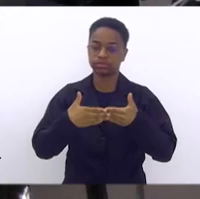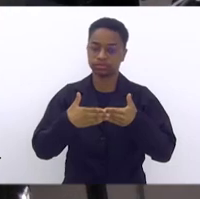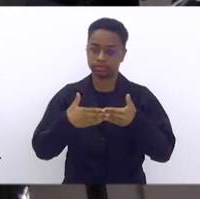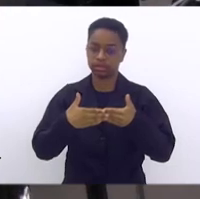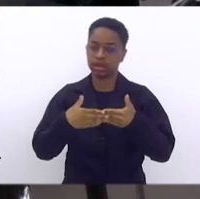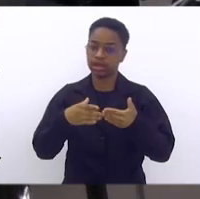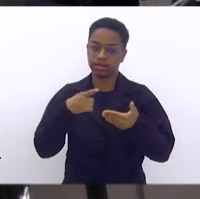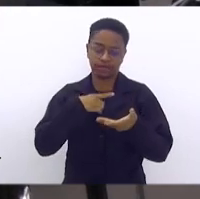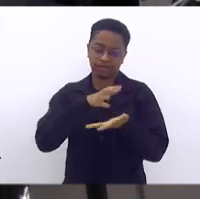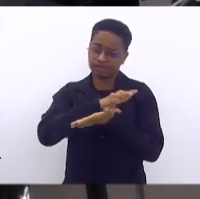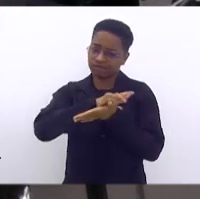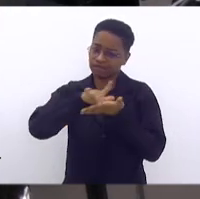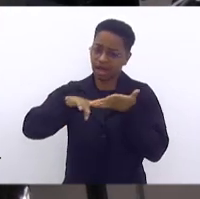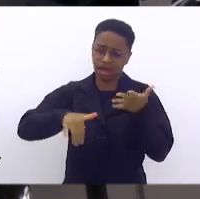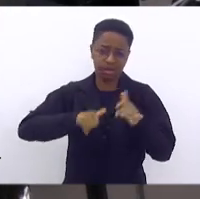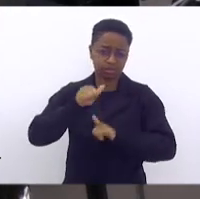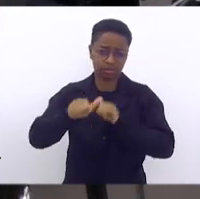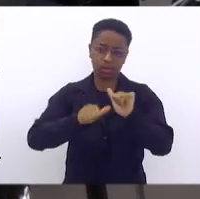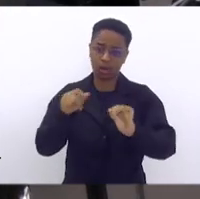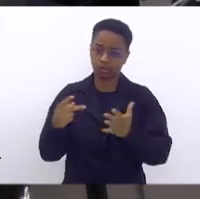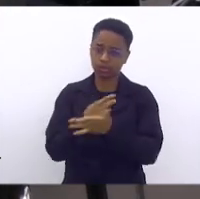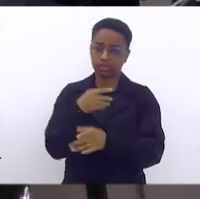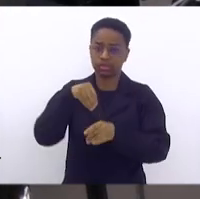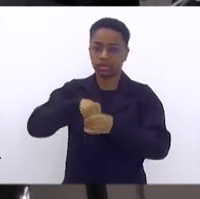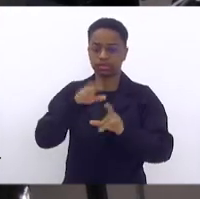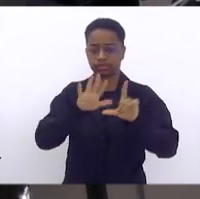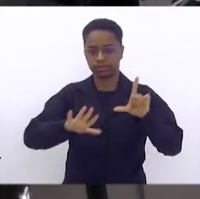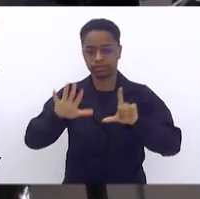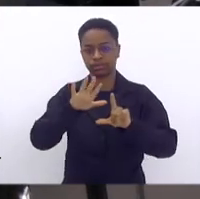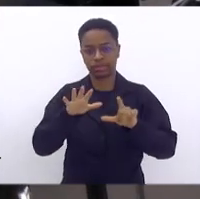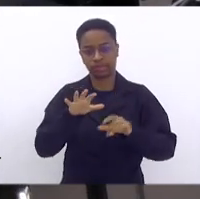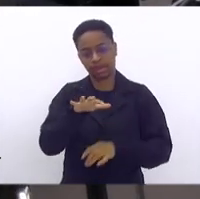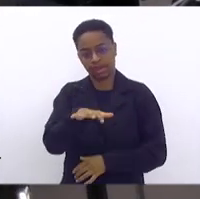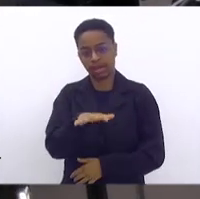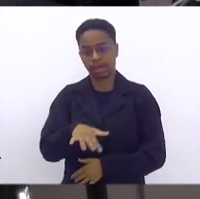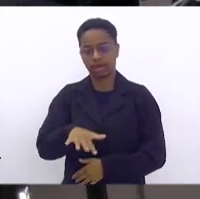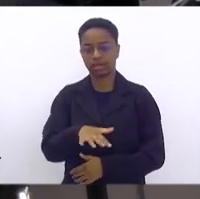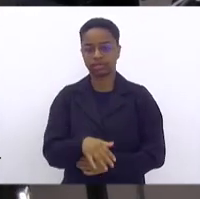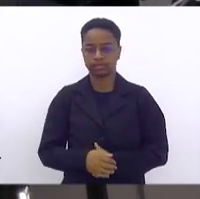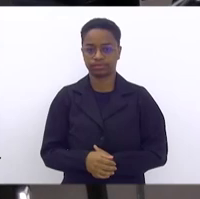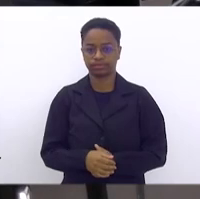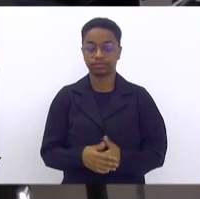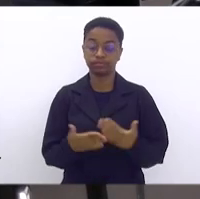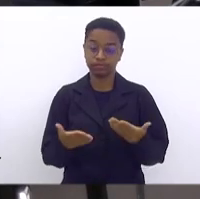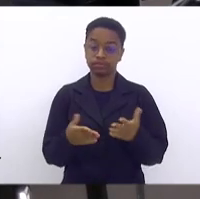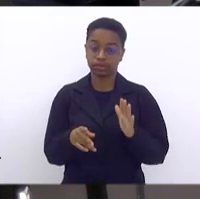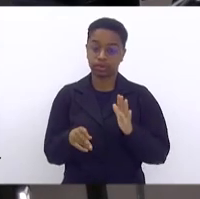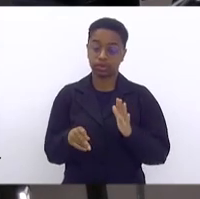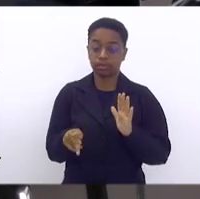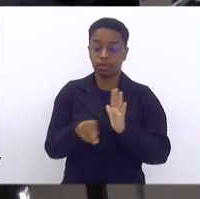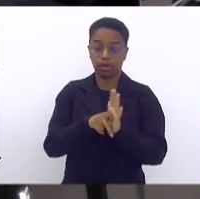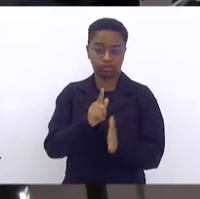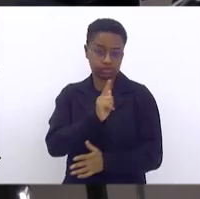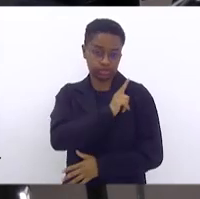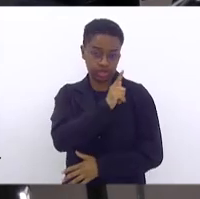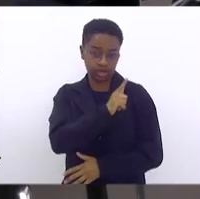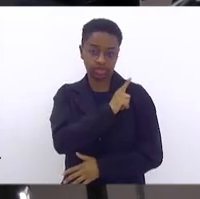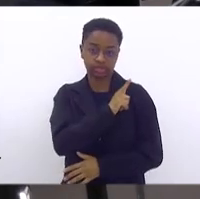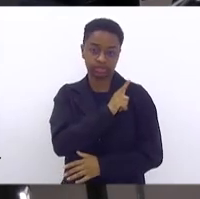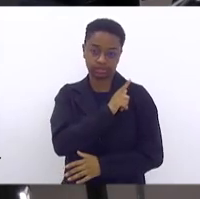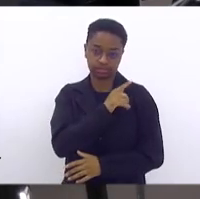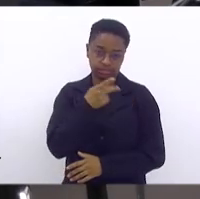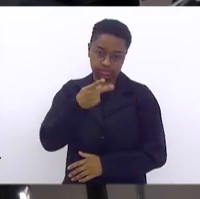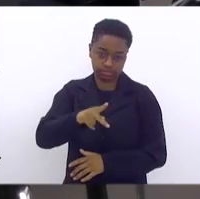um pacote de mudanças que foram realizadas nesse sentido, né? Pelo próprio gerência, digamos assim, do